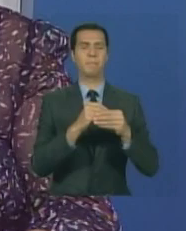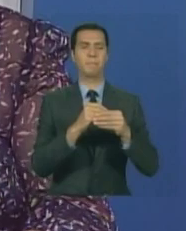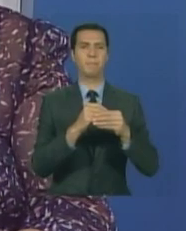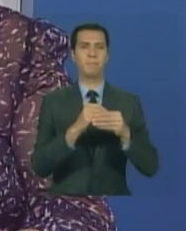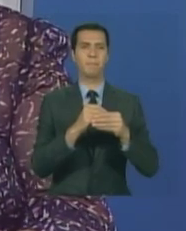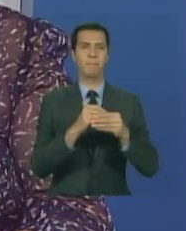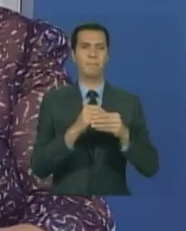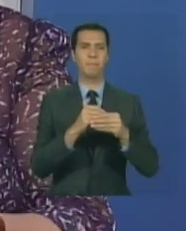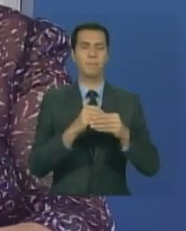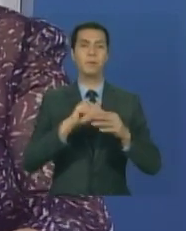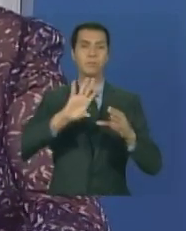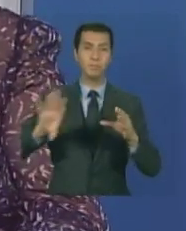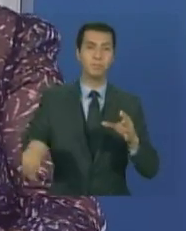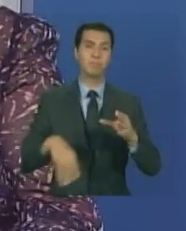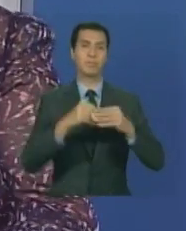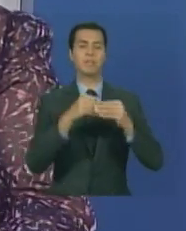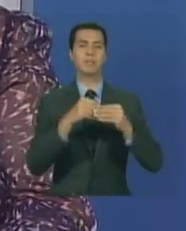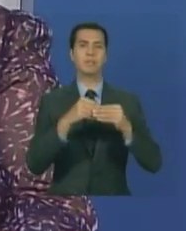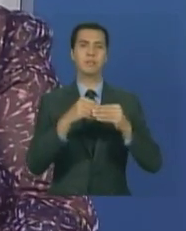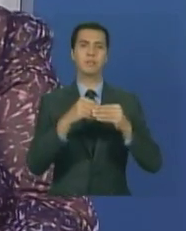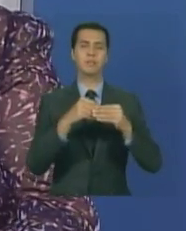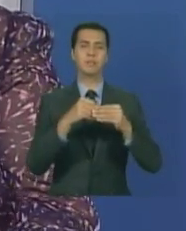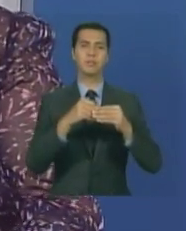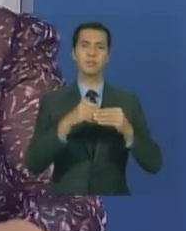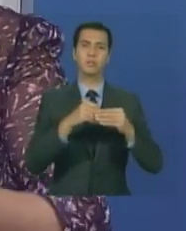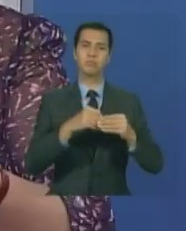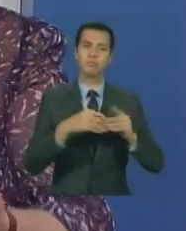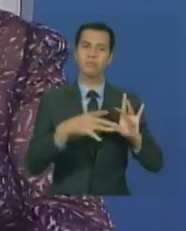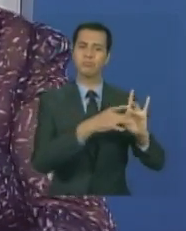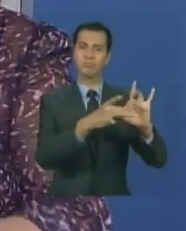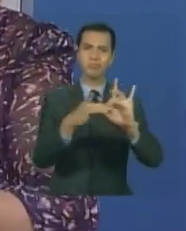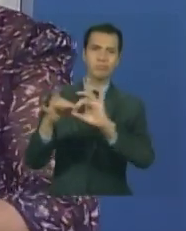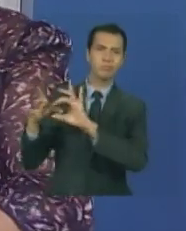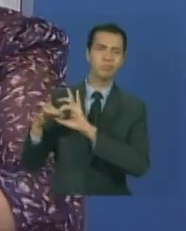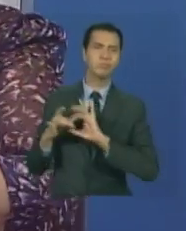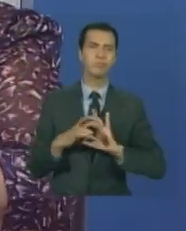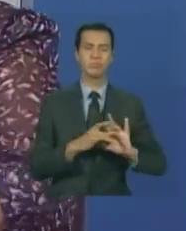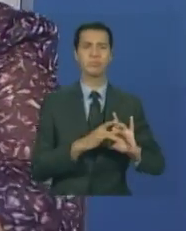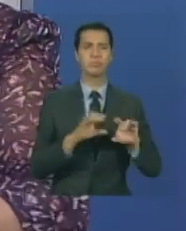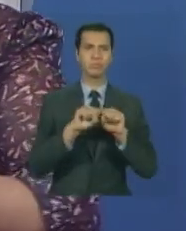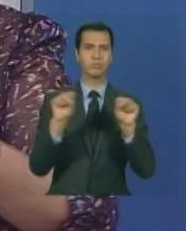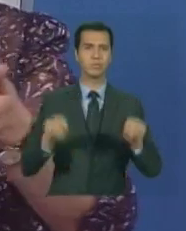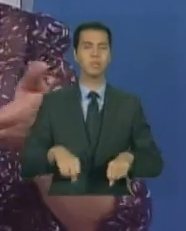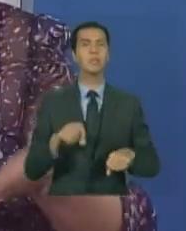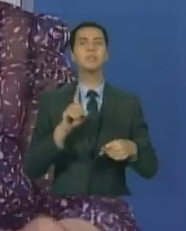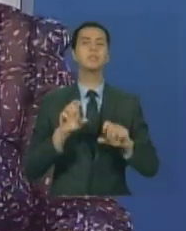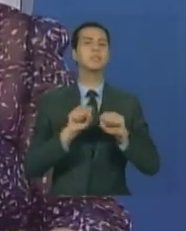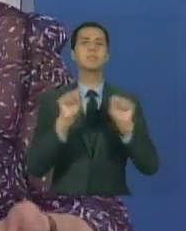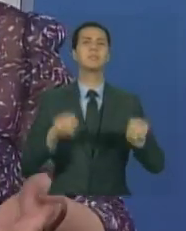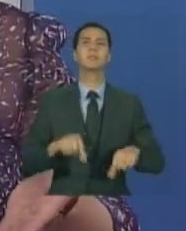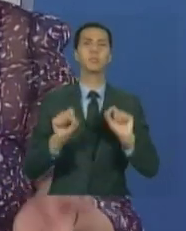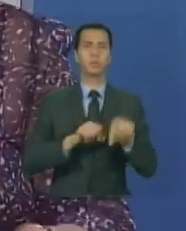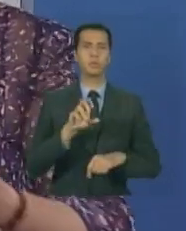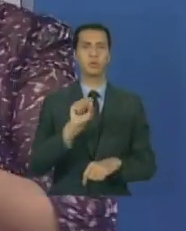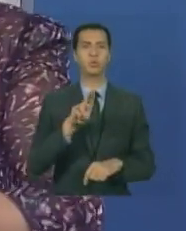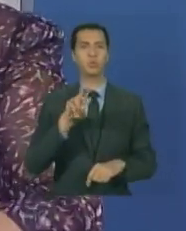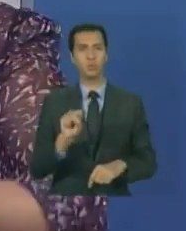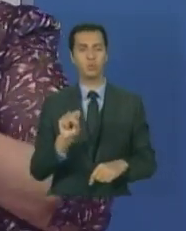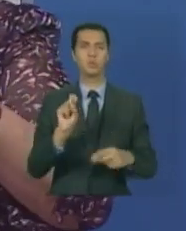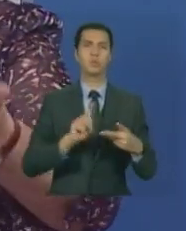mais sinergia entre os sistemas, né? E aí eu estou dizendo, sistemas é o SUS,